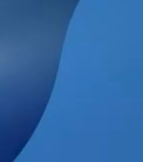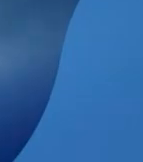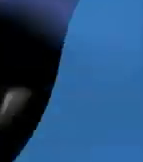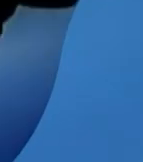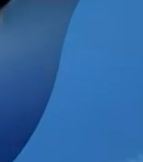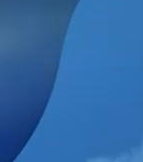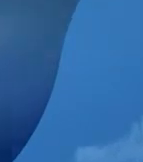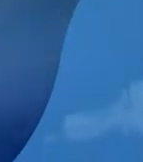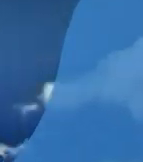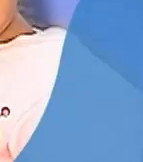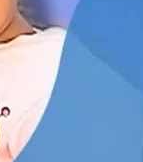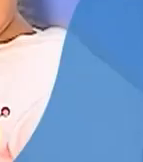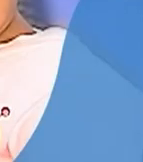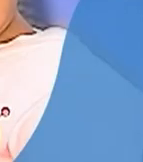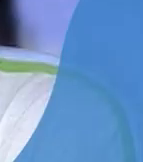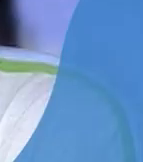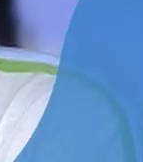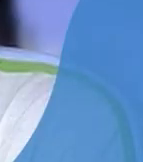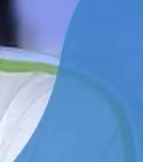o